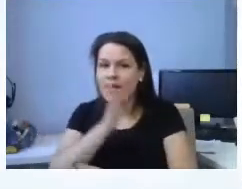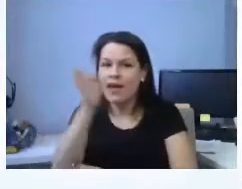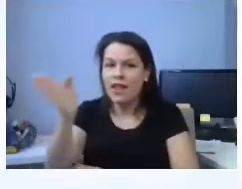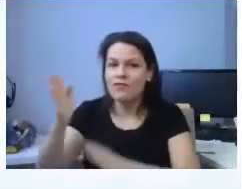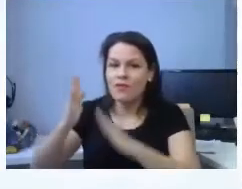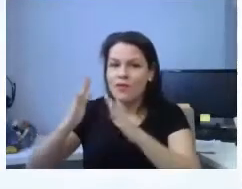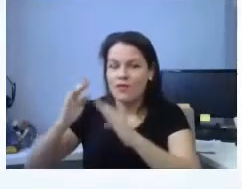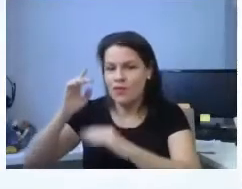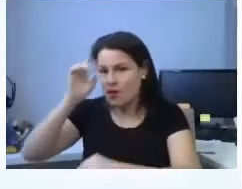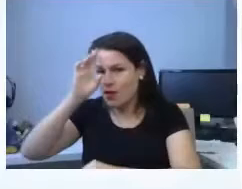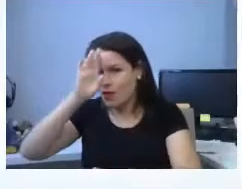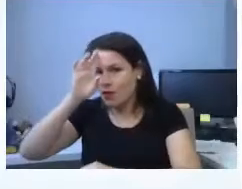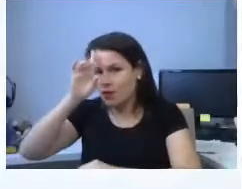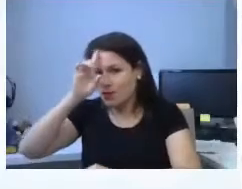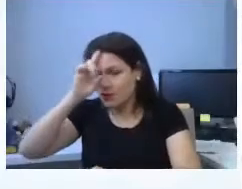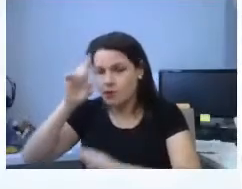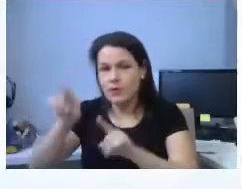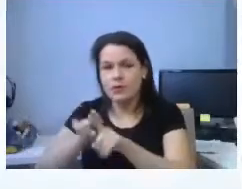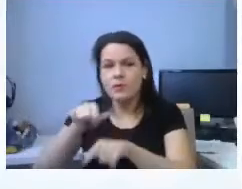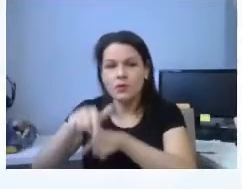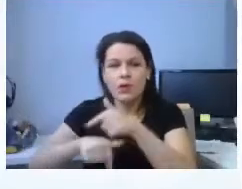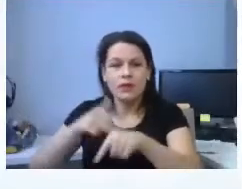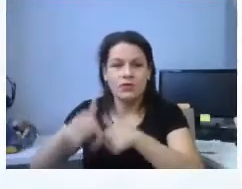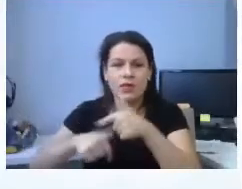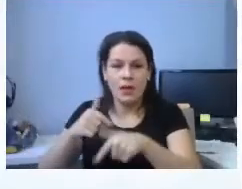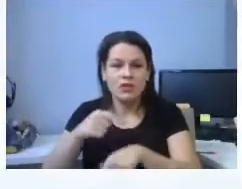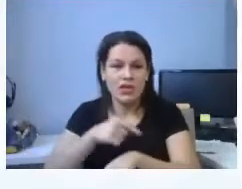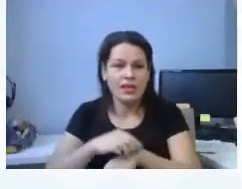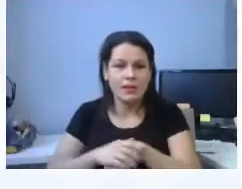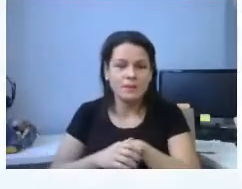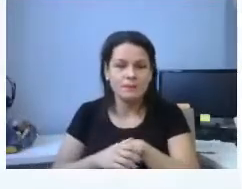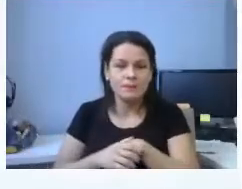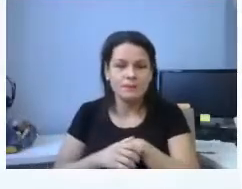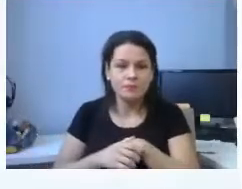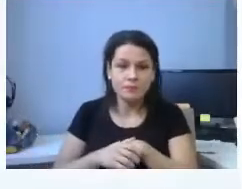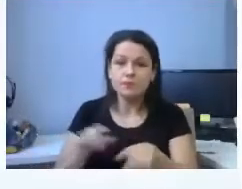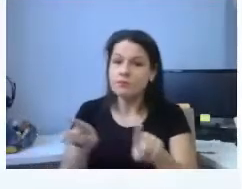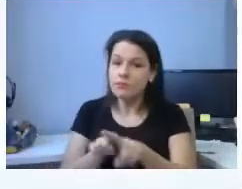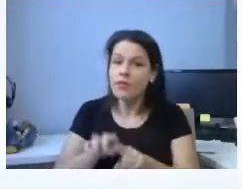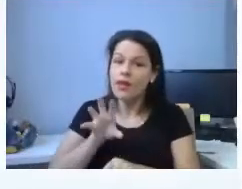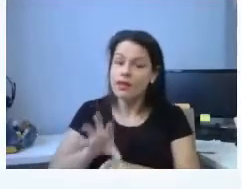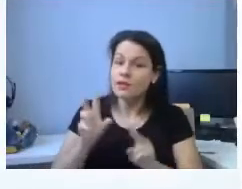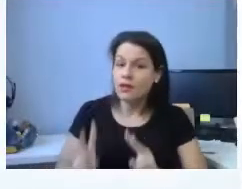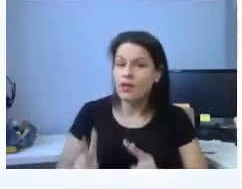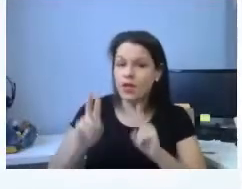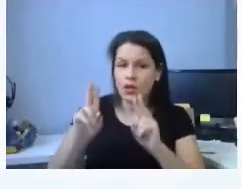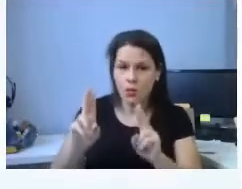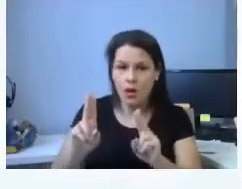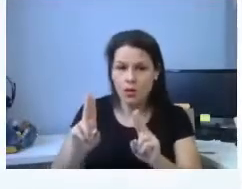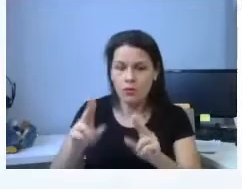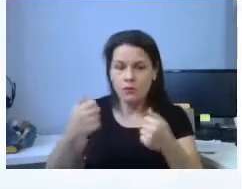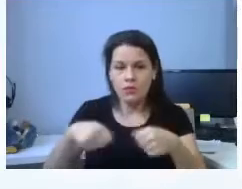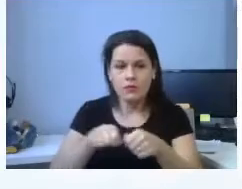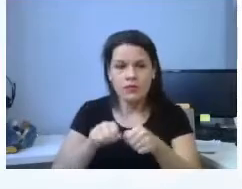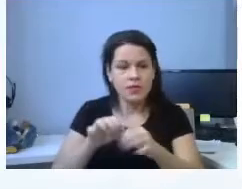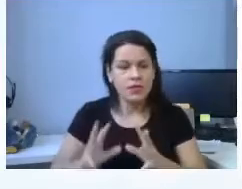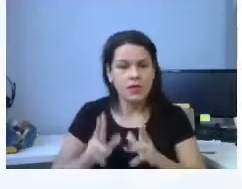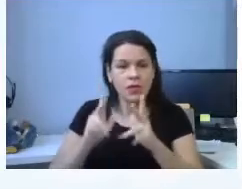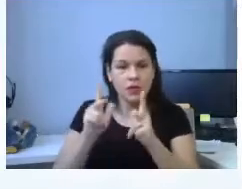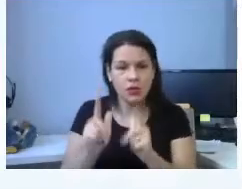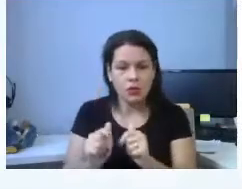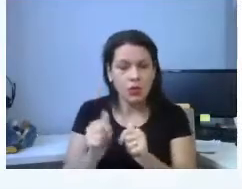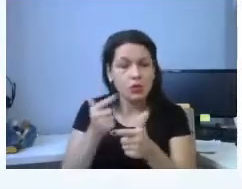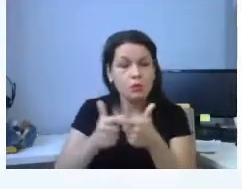horário de trabalho, ou seja, aquilo aconteceu durante o trabalho. E ainda assim, ela está tendo um